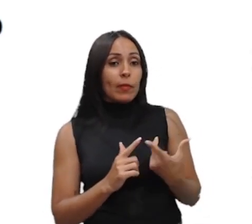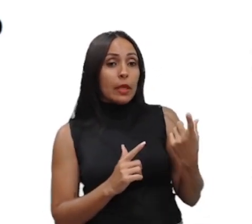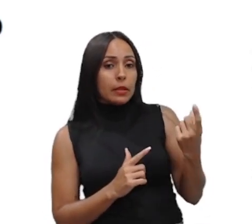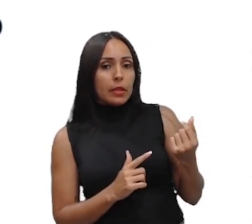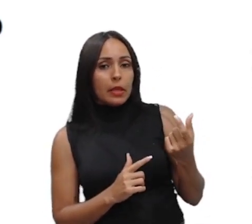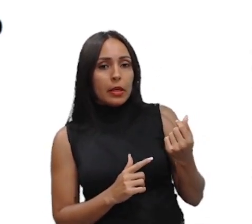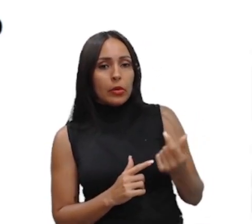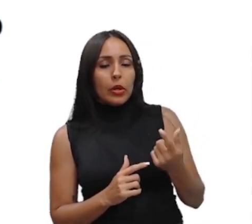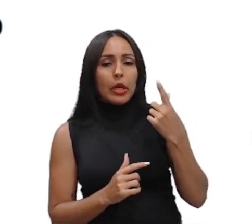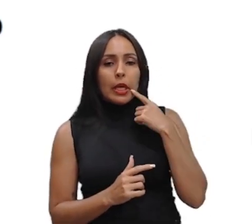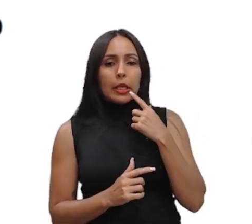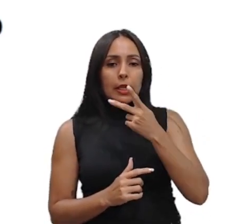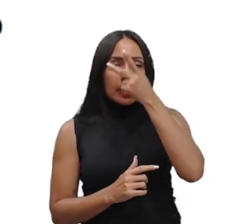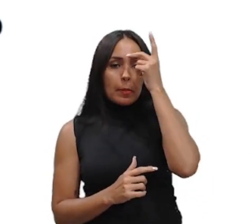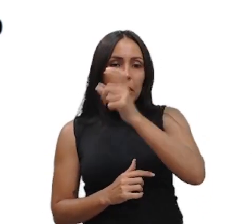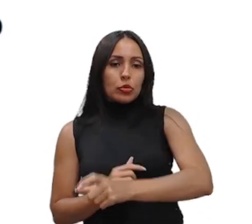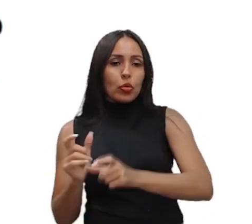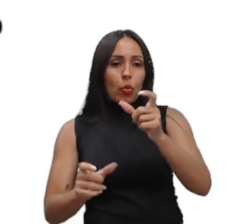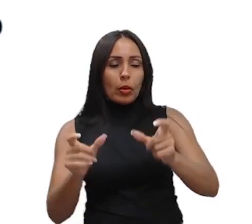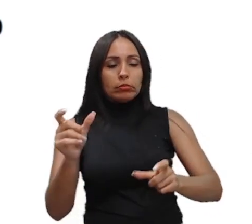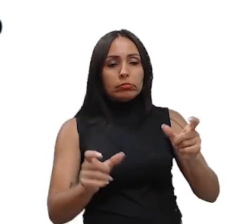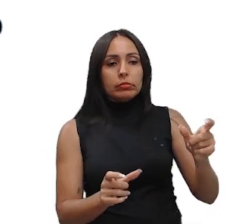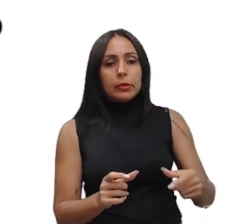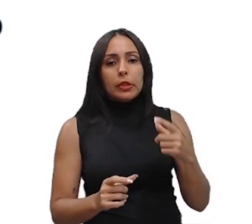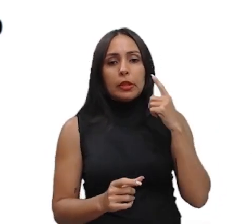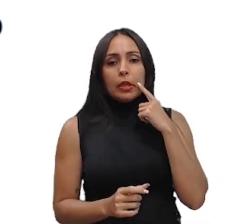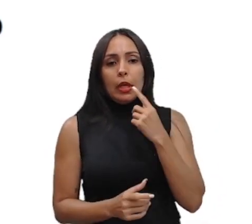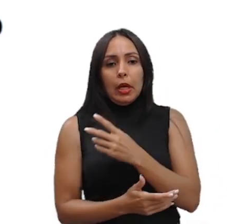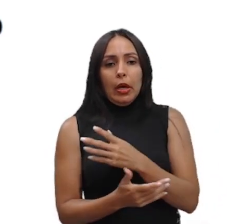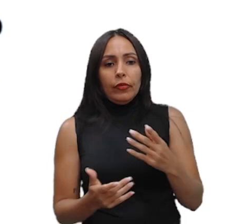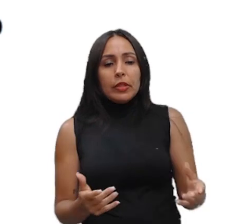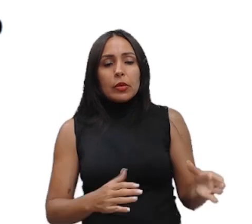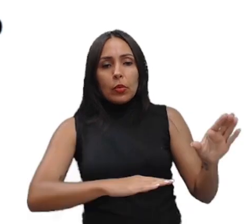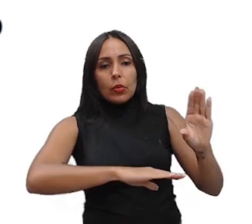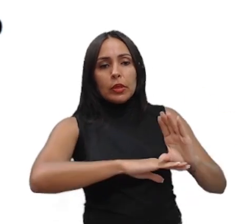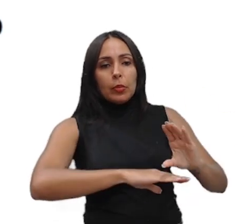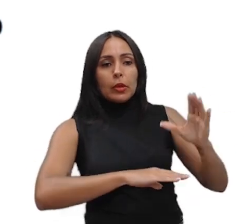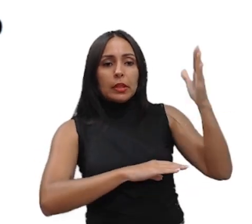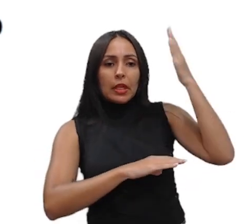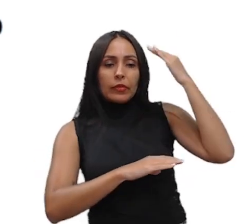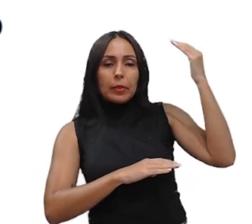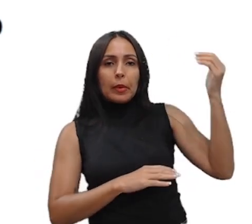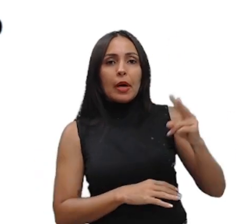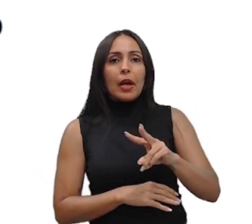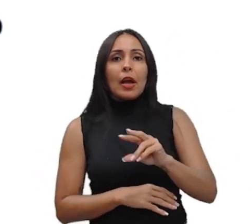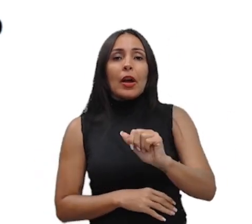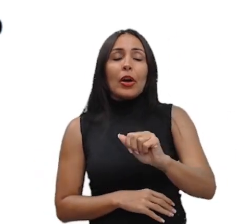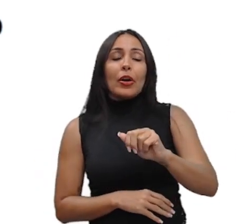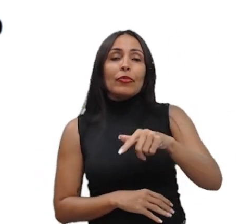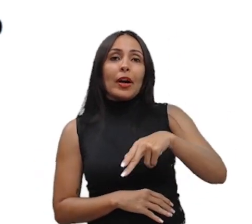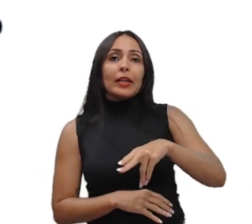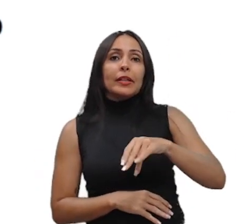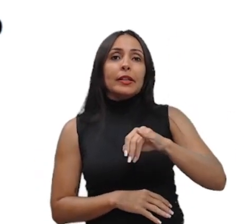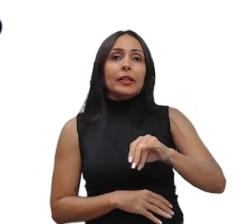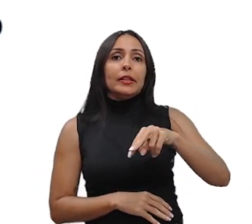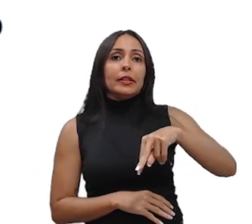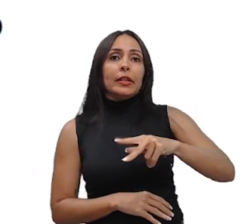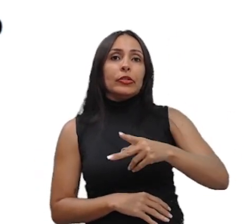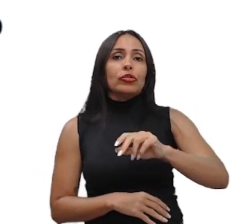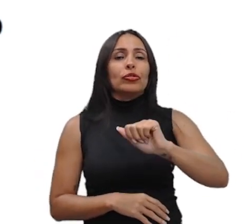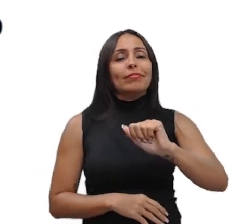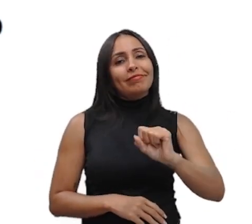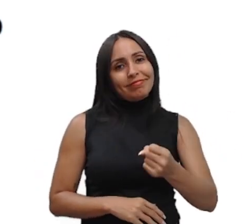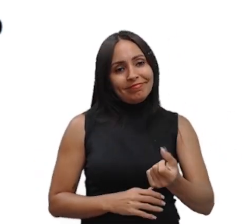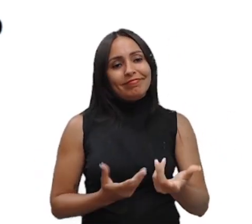de pessoas, uma versão contemporânea das famosas vaquinhas. Então, isso que a gente tinha dito aqui